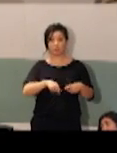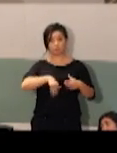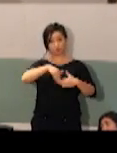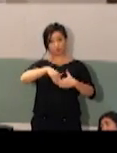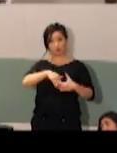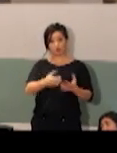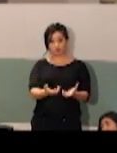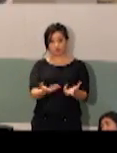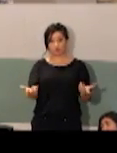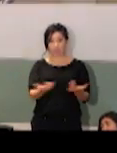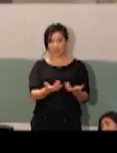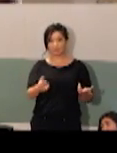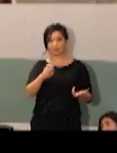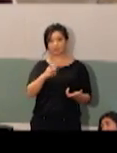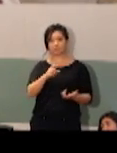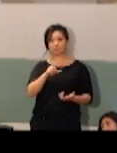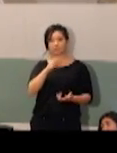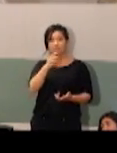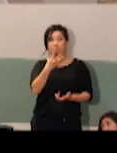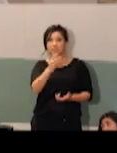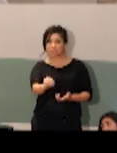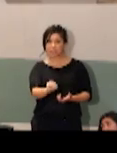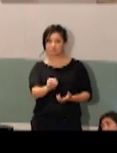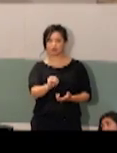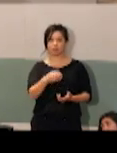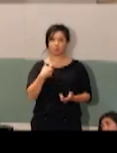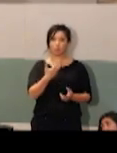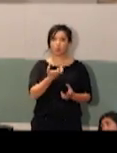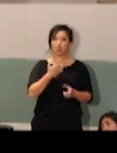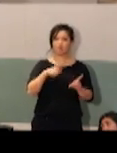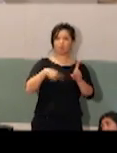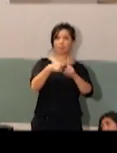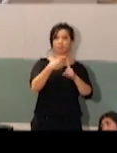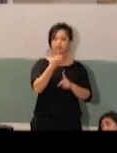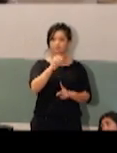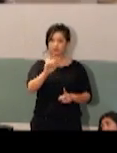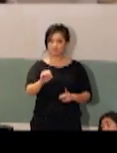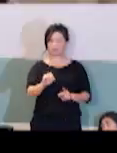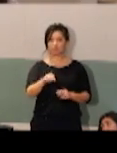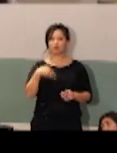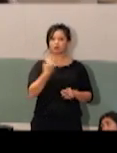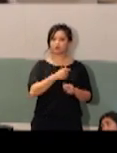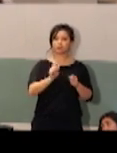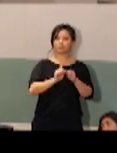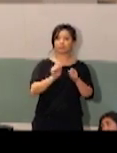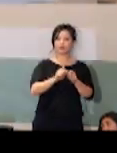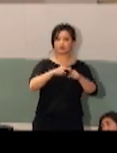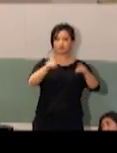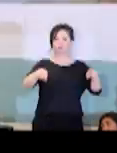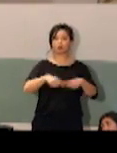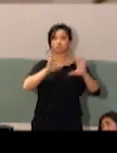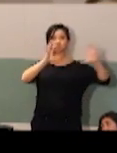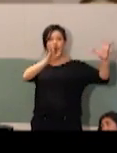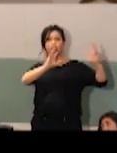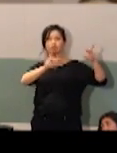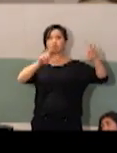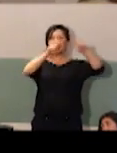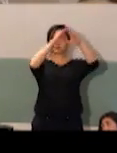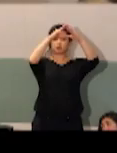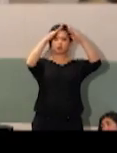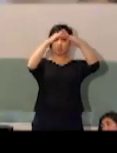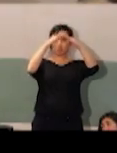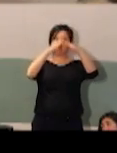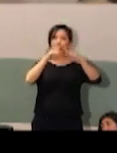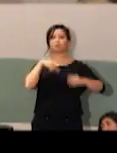60. Cobrimos 100 quadras, quero cobrir mais 300. Os pontos de encontro comunitários, aqueles aparelhos de